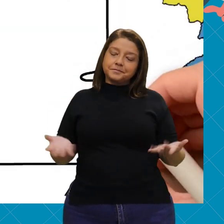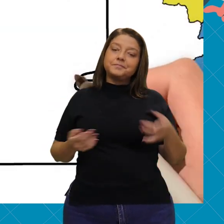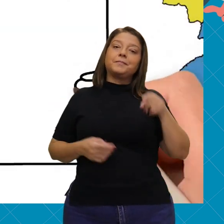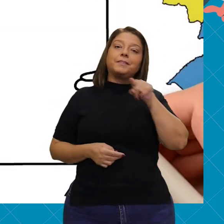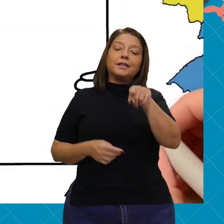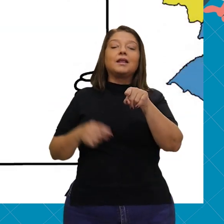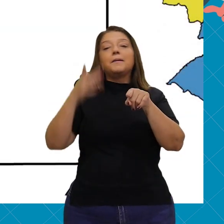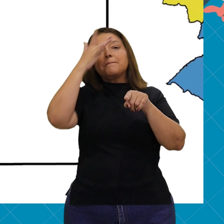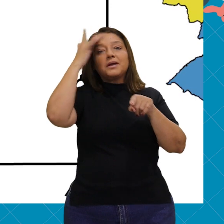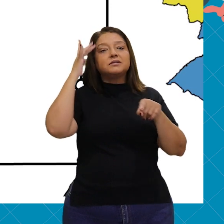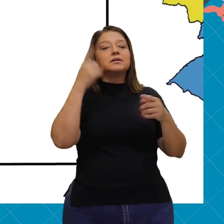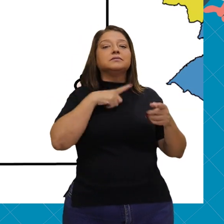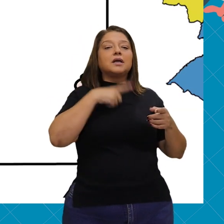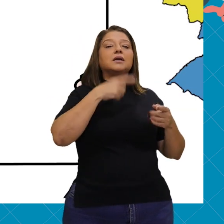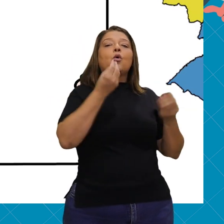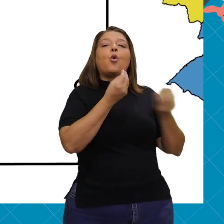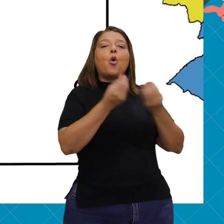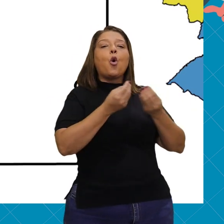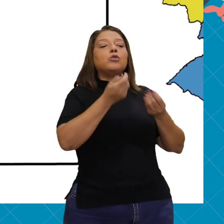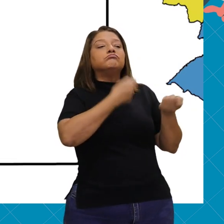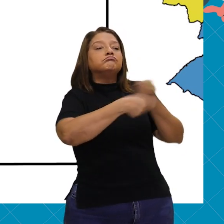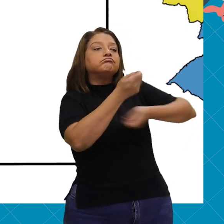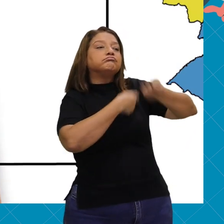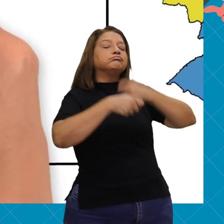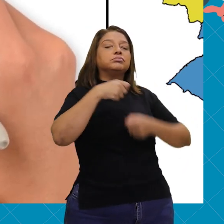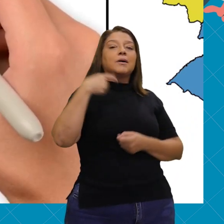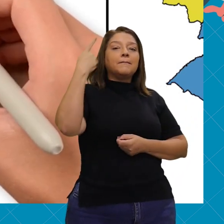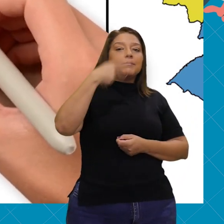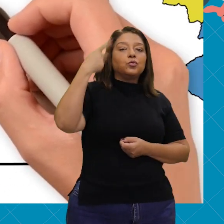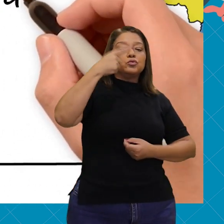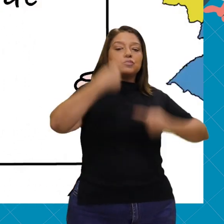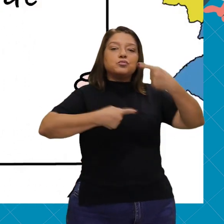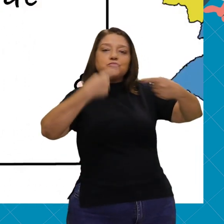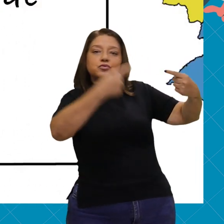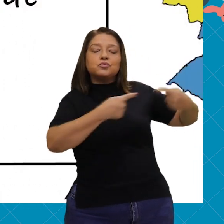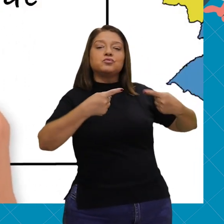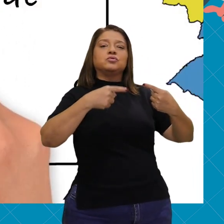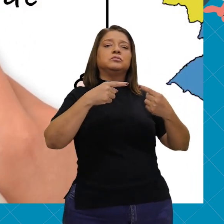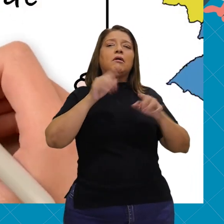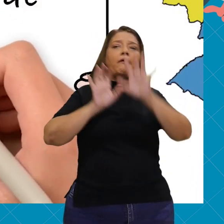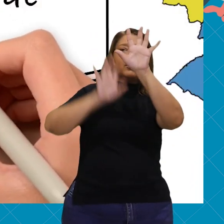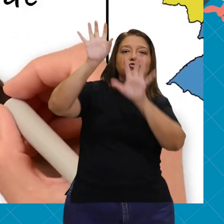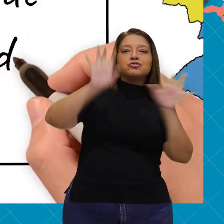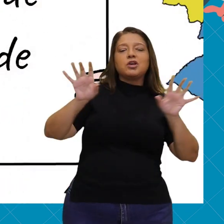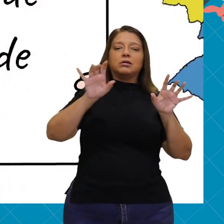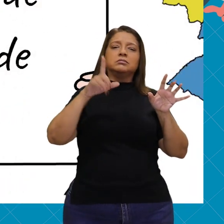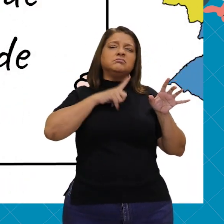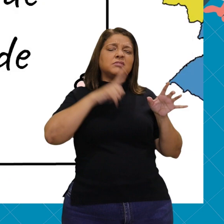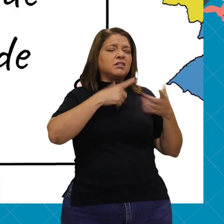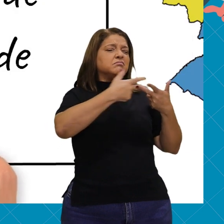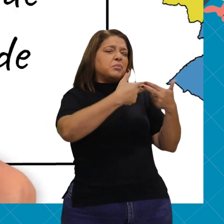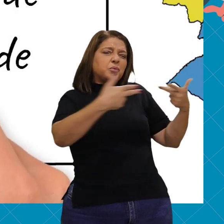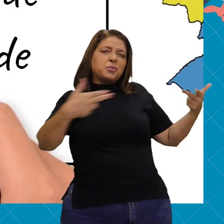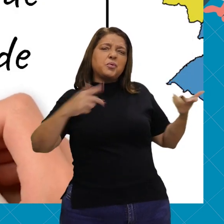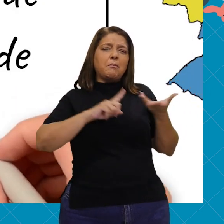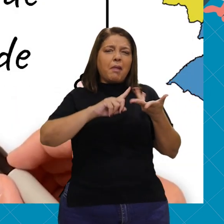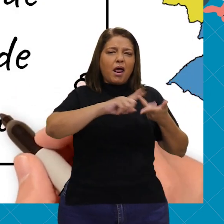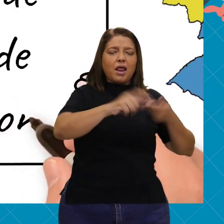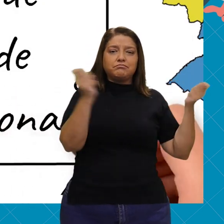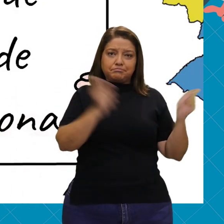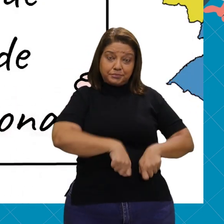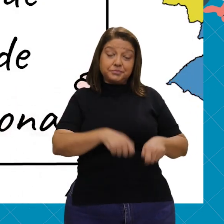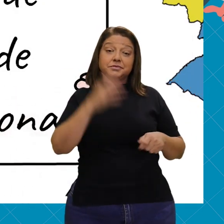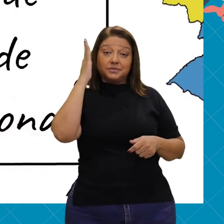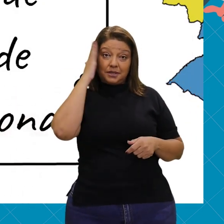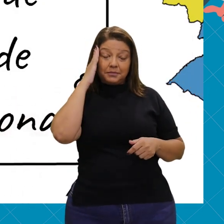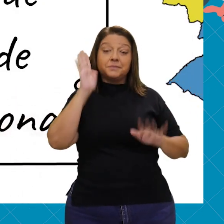favorece principalmente a gestão de políticas públicas, políticas de desenvolvimento regional e por aí vai. Tá? Então, aí que está a principal